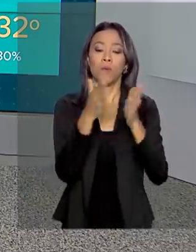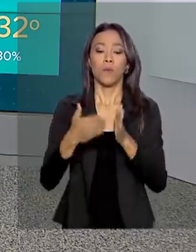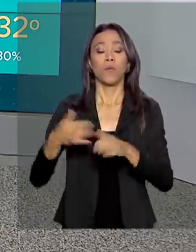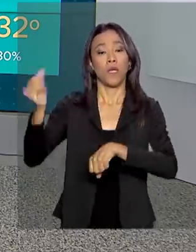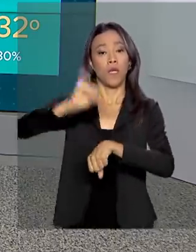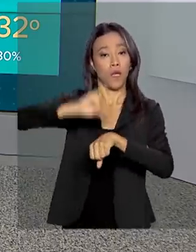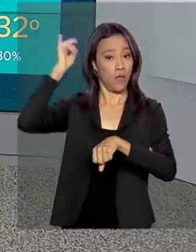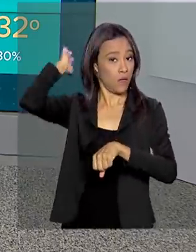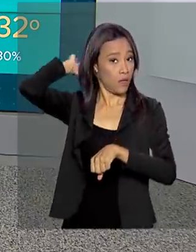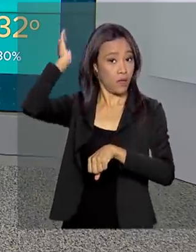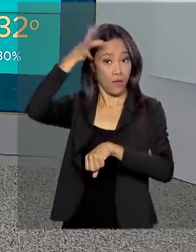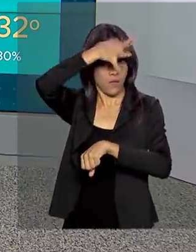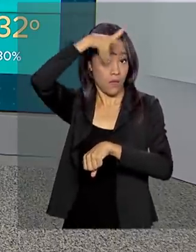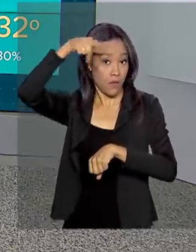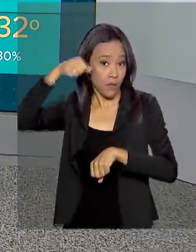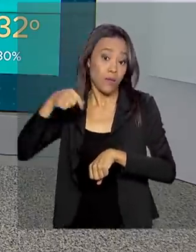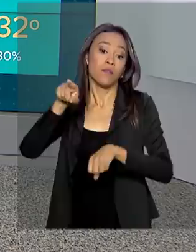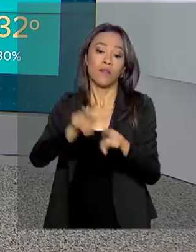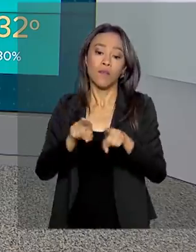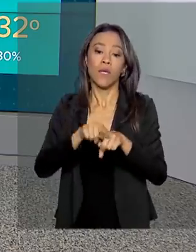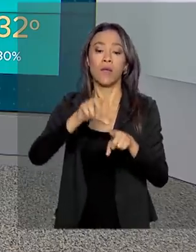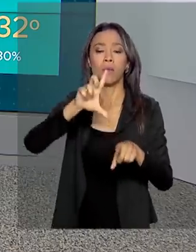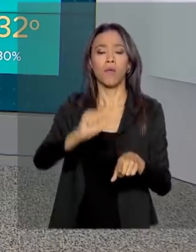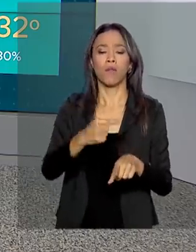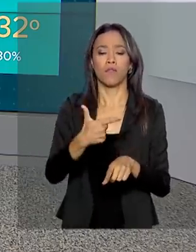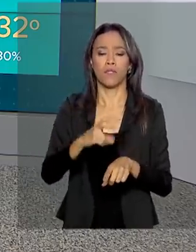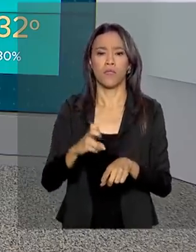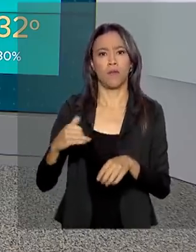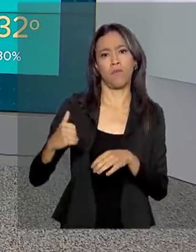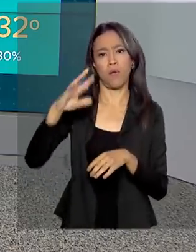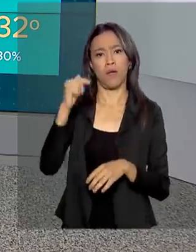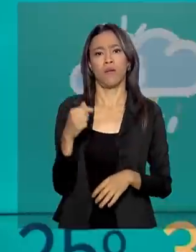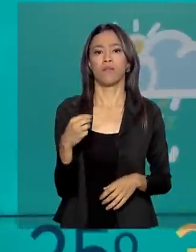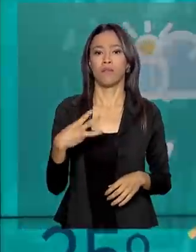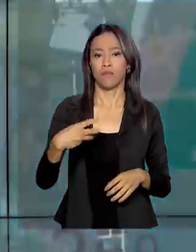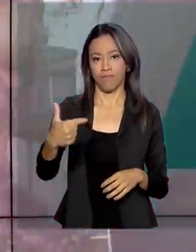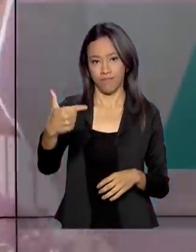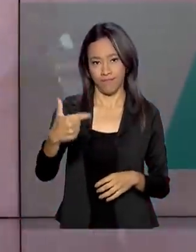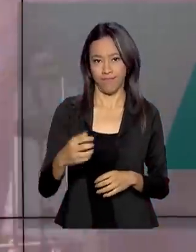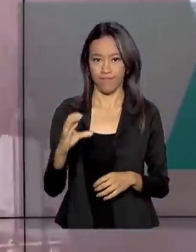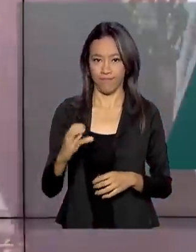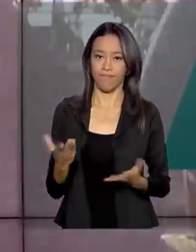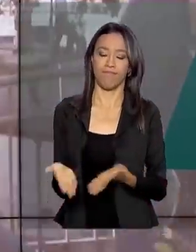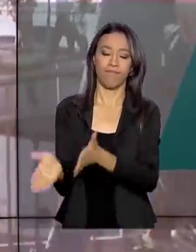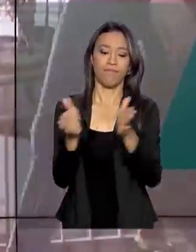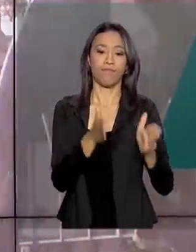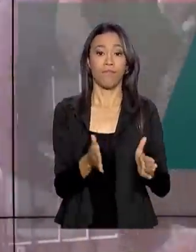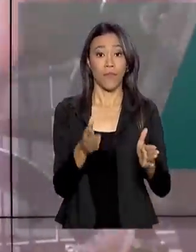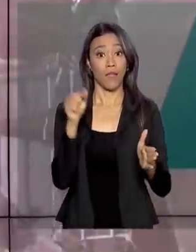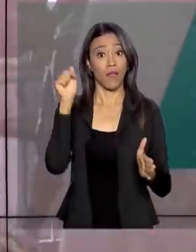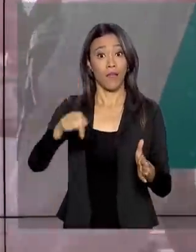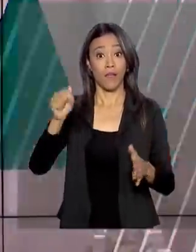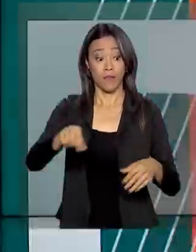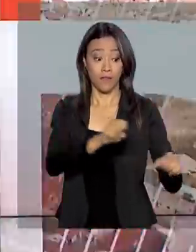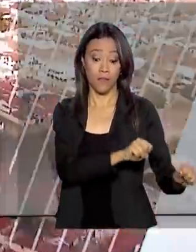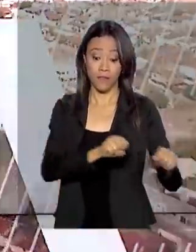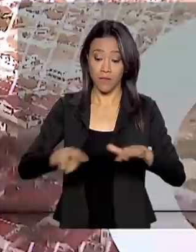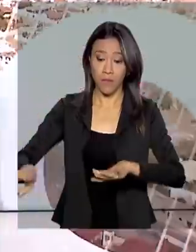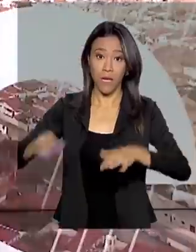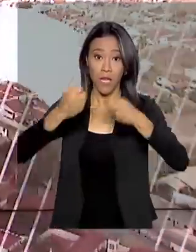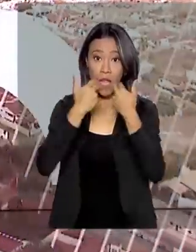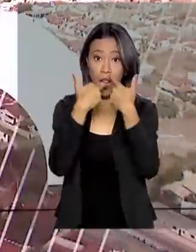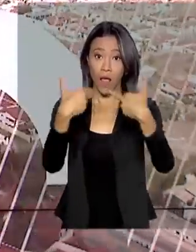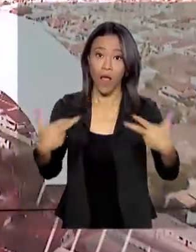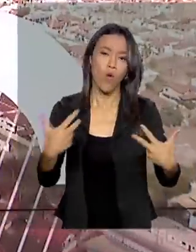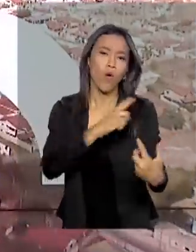mínima de 25 e máxima de 32 graus estamos na semana da inovação dessa